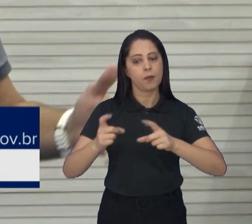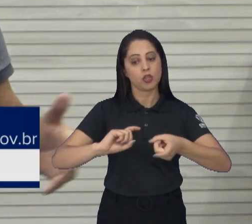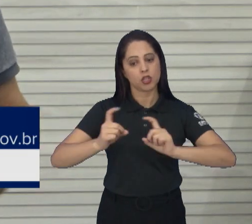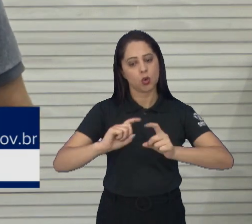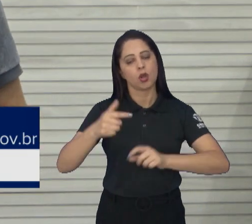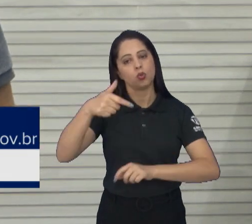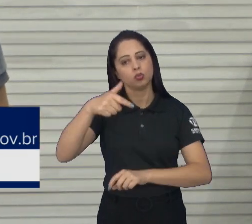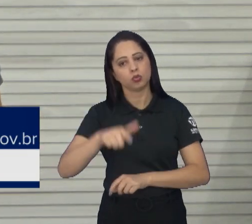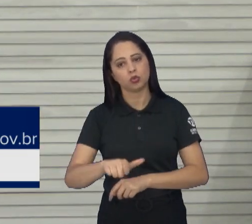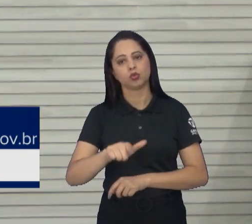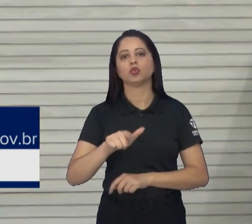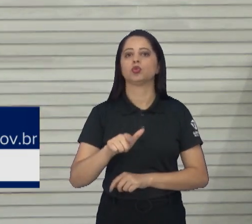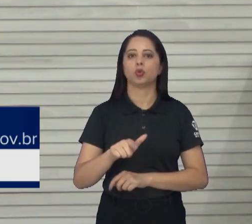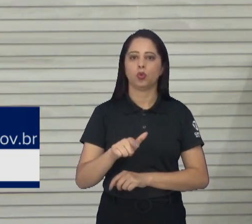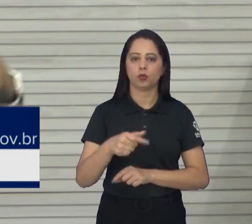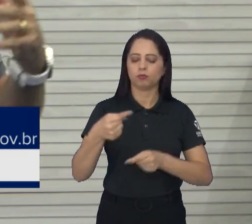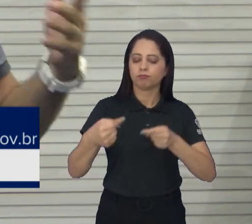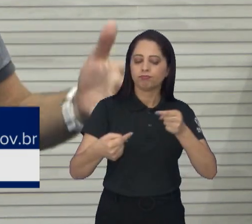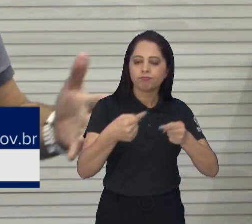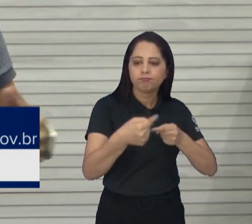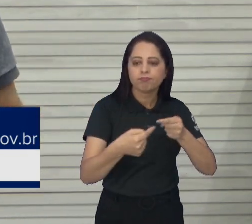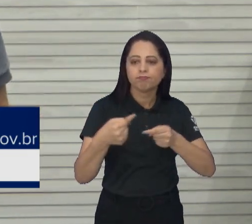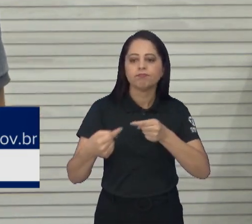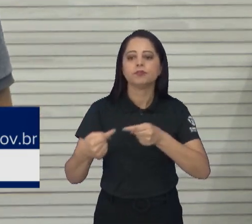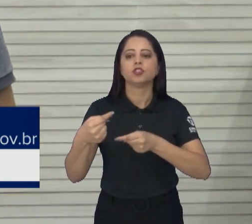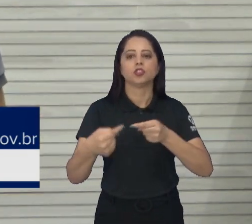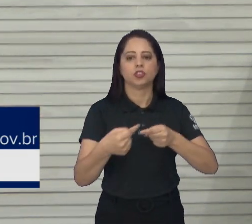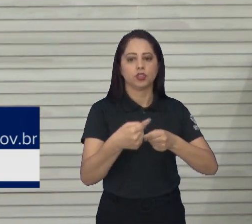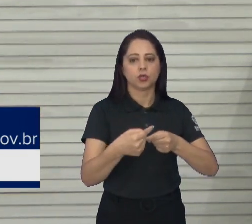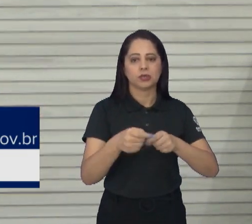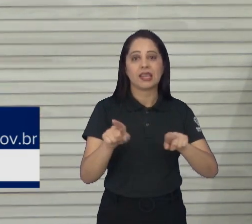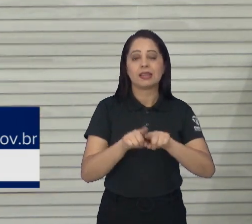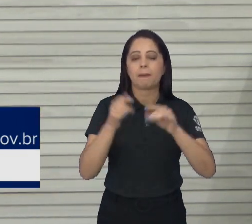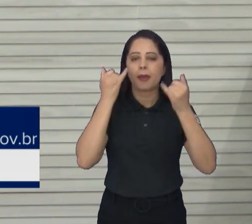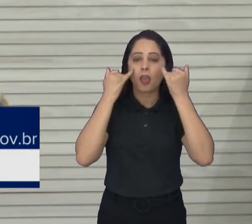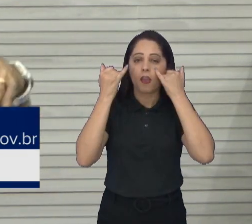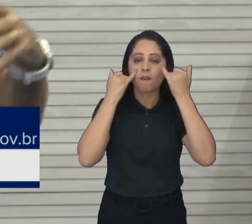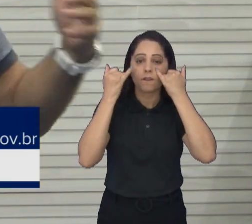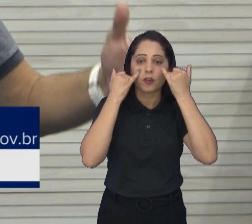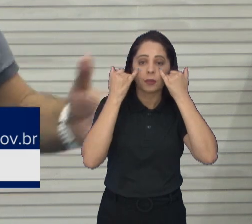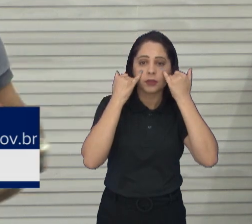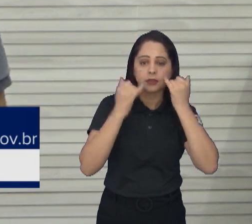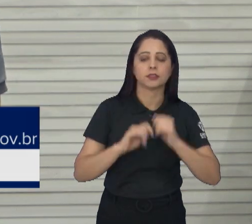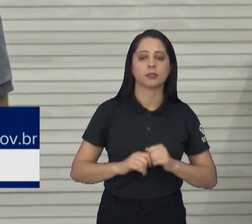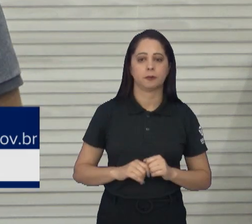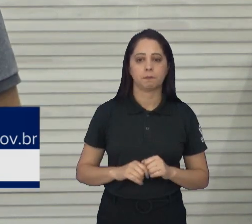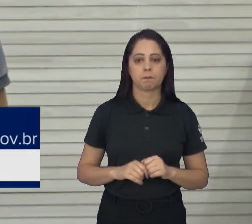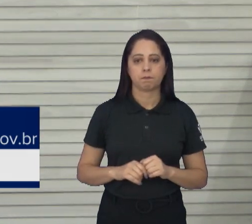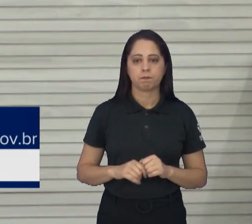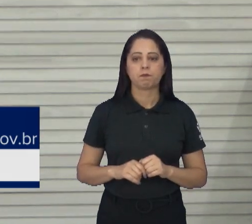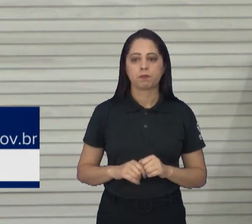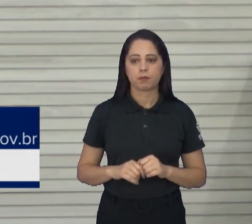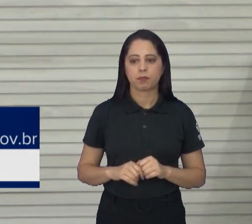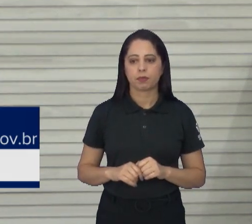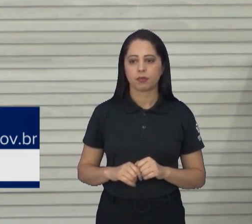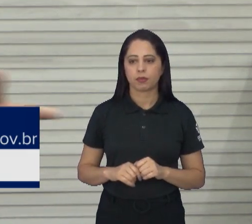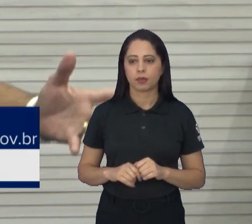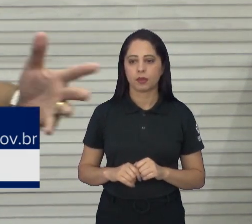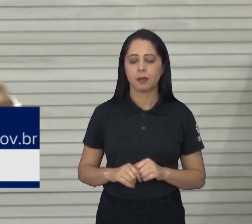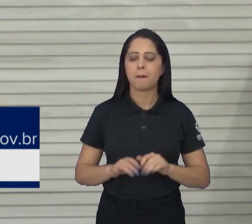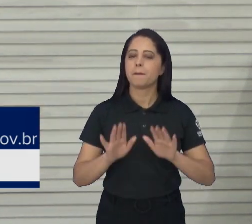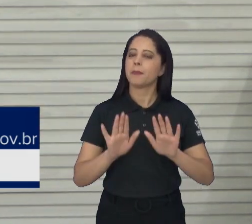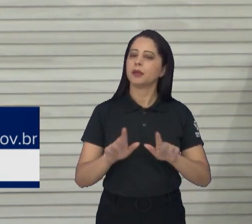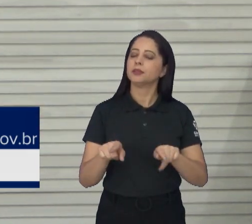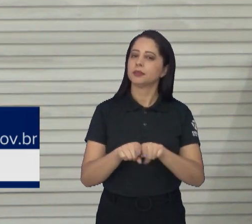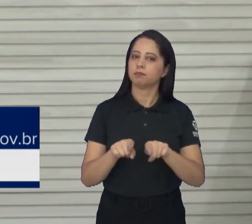ser discutido, o que vai ser buscado de informação e o que nós precisamos apresentar aos pais. Mas